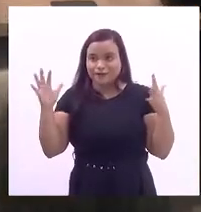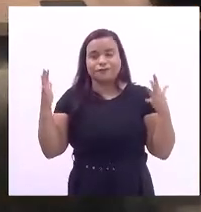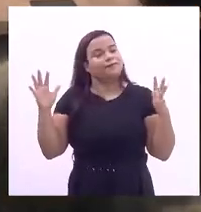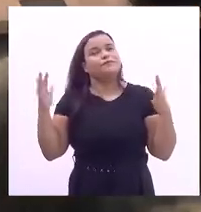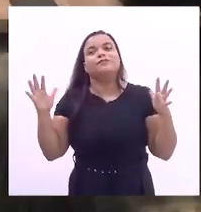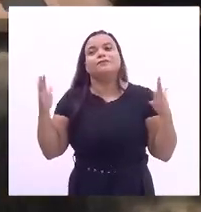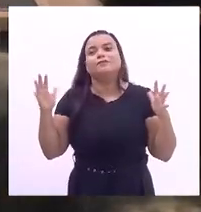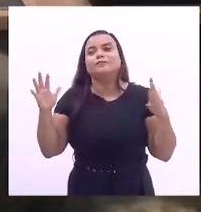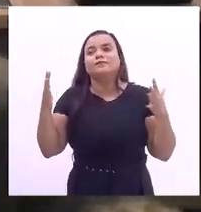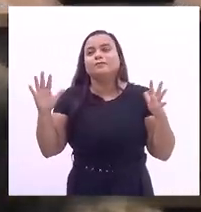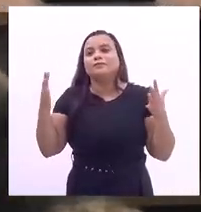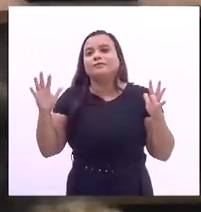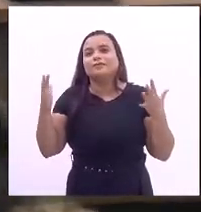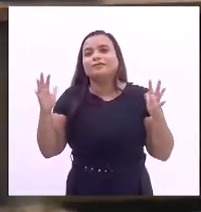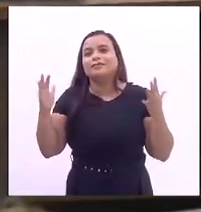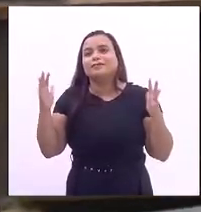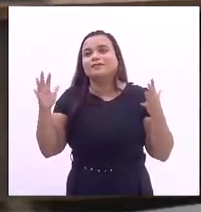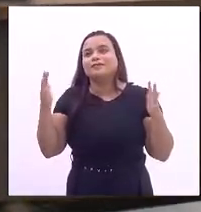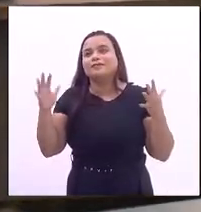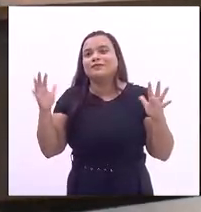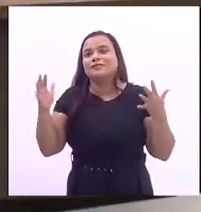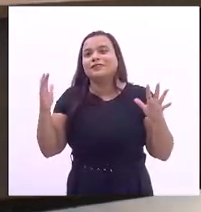E aí